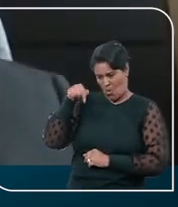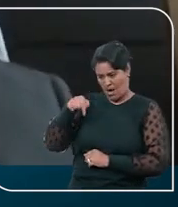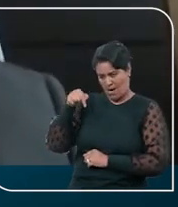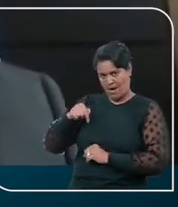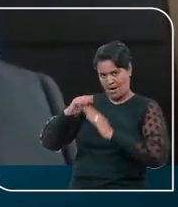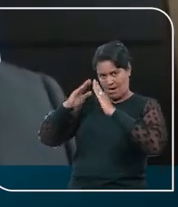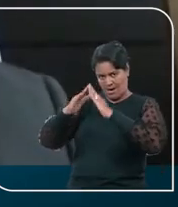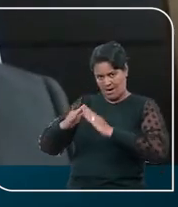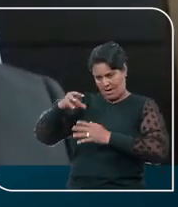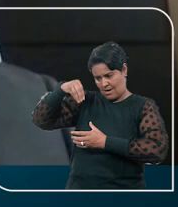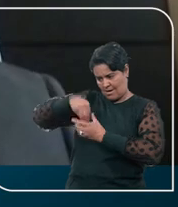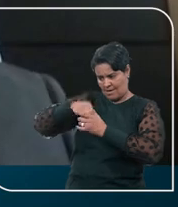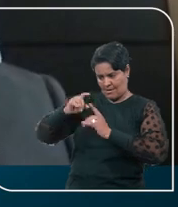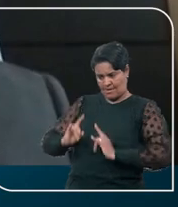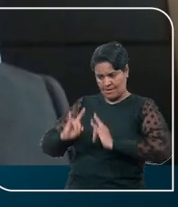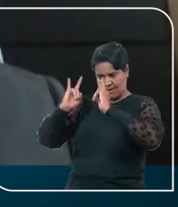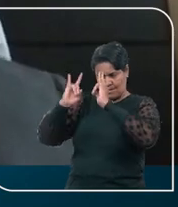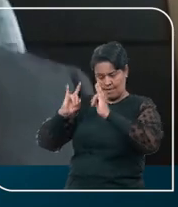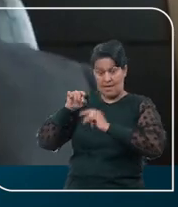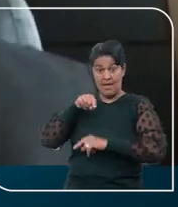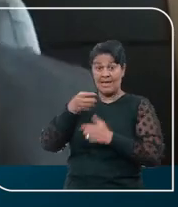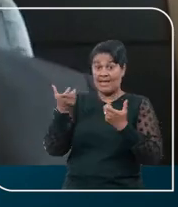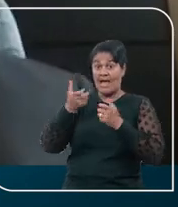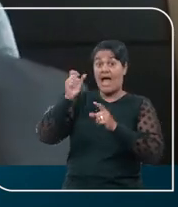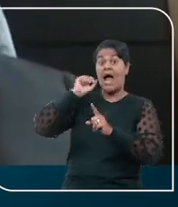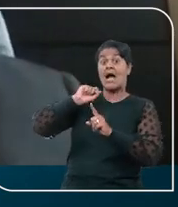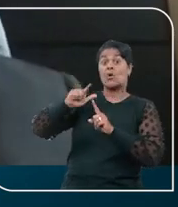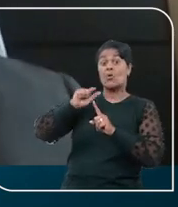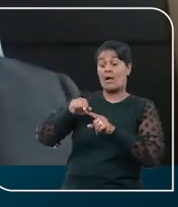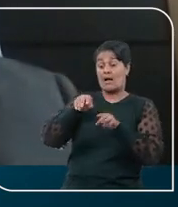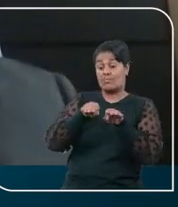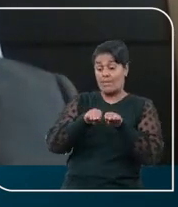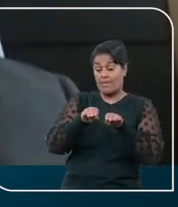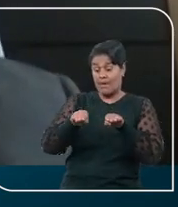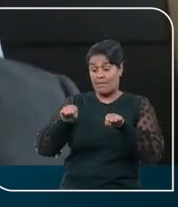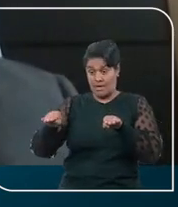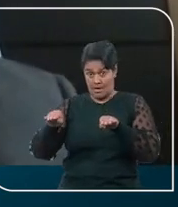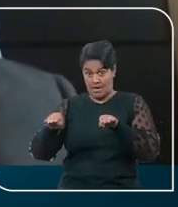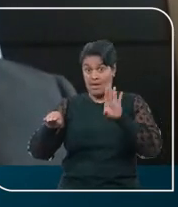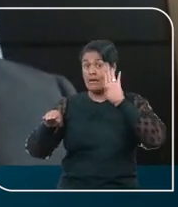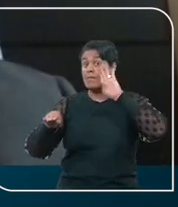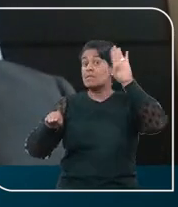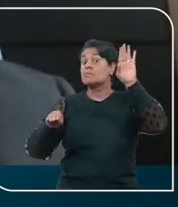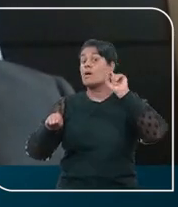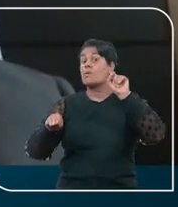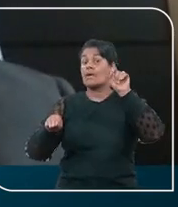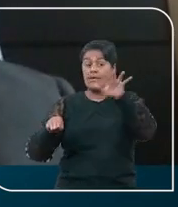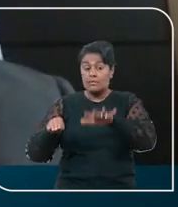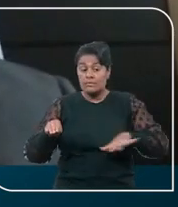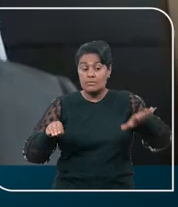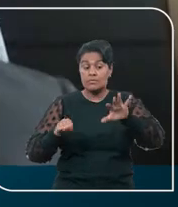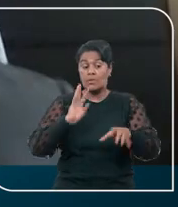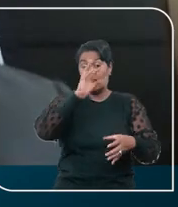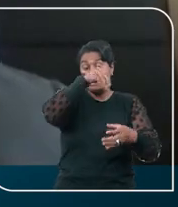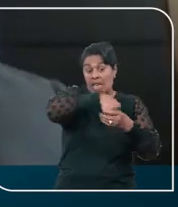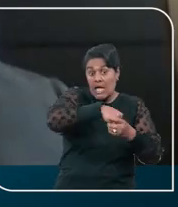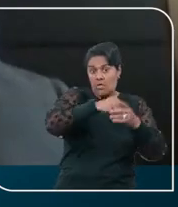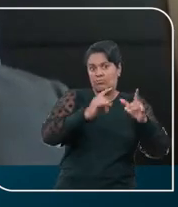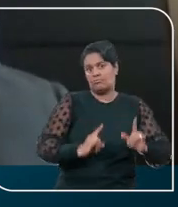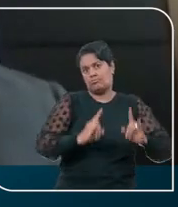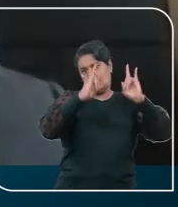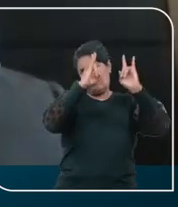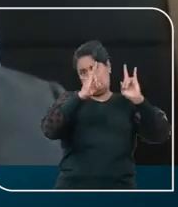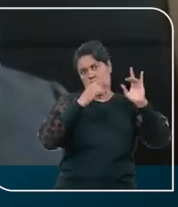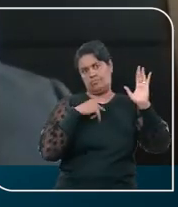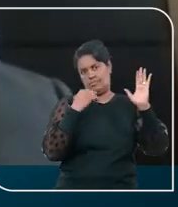preferir-se-á, em condições iguais, né, qualquer dos condôminos a estranhos, e entre todos os possuidores. Então, já